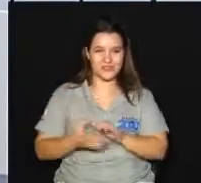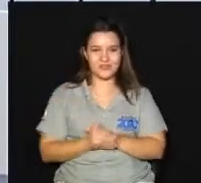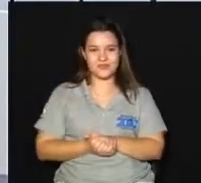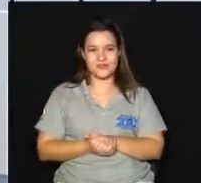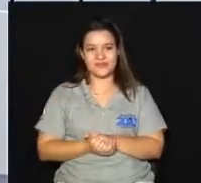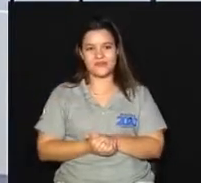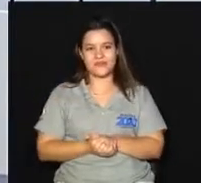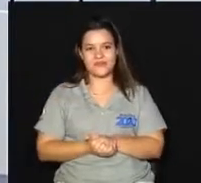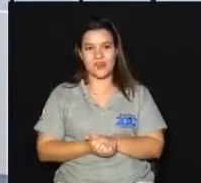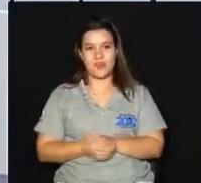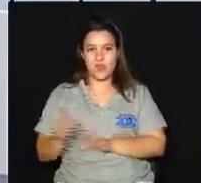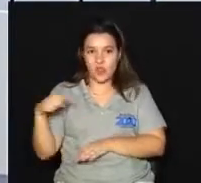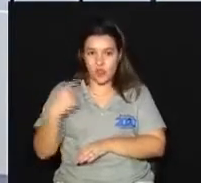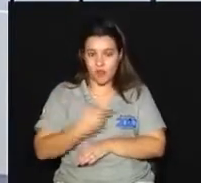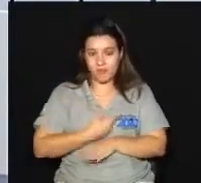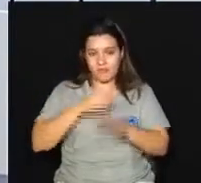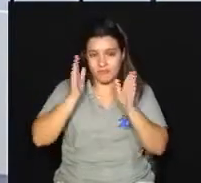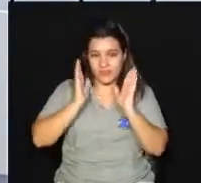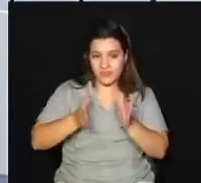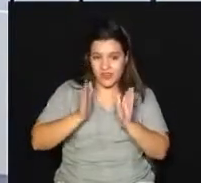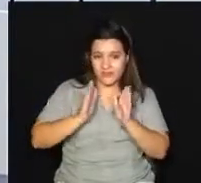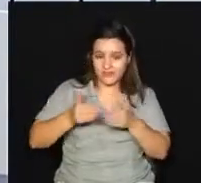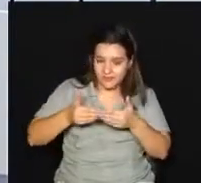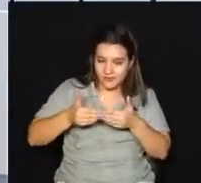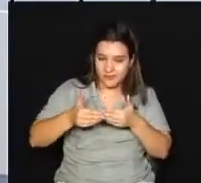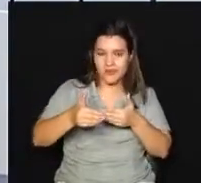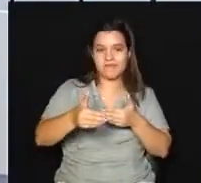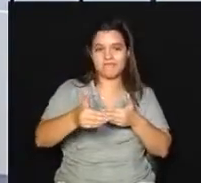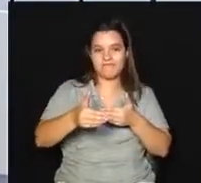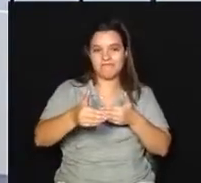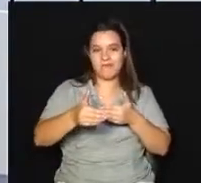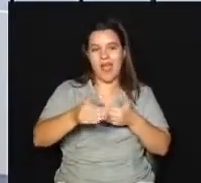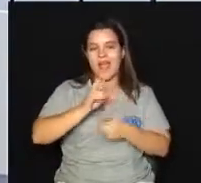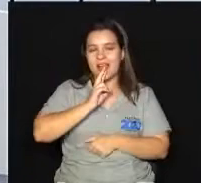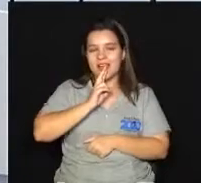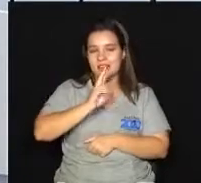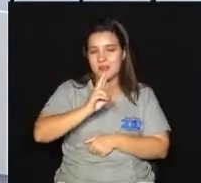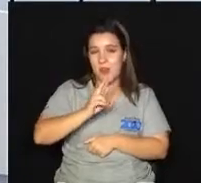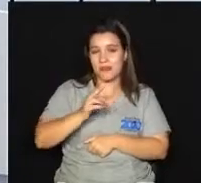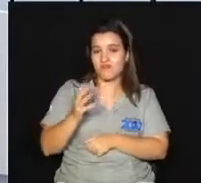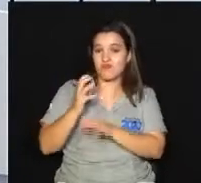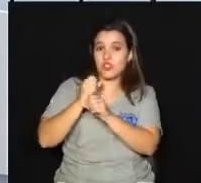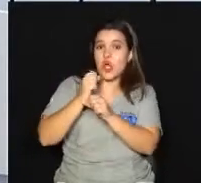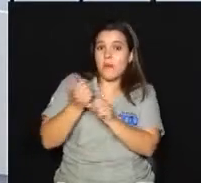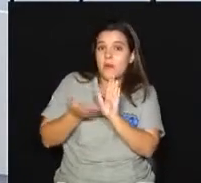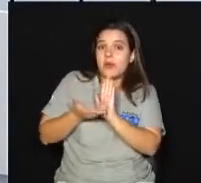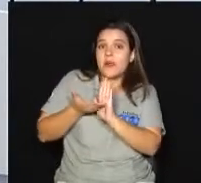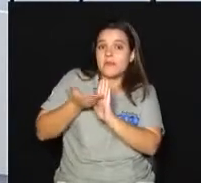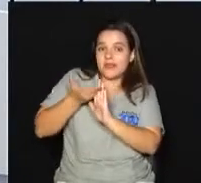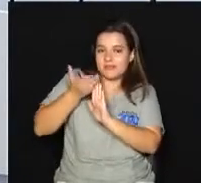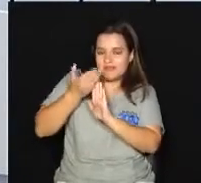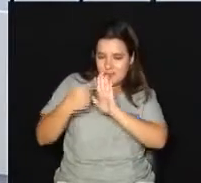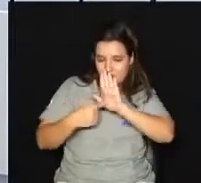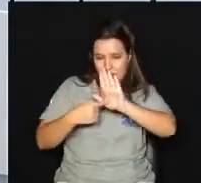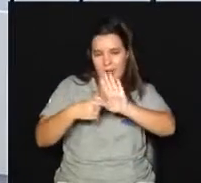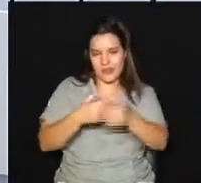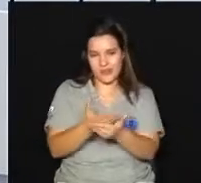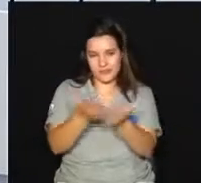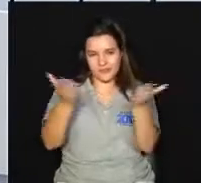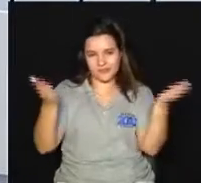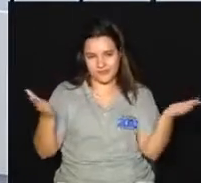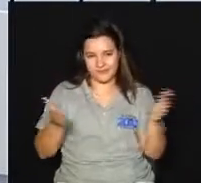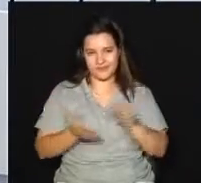Então, assim que nós tivermos a próxima atualização, a gente já vai trazer direto aqui para